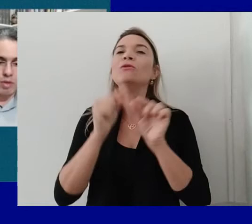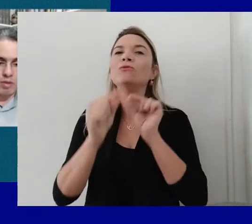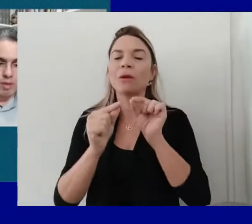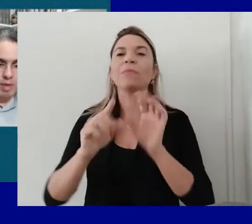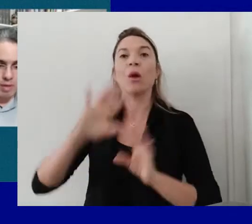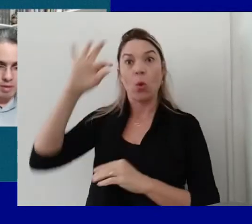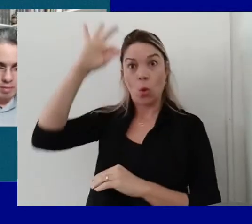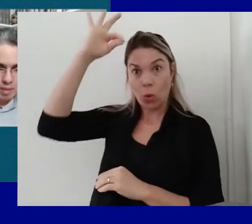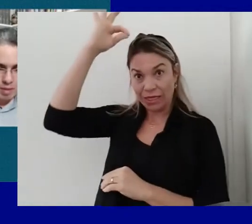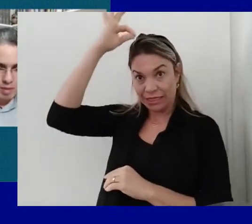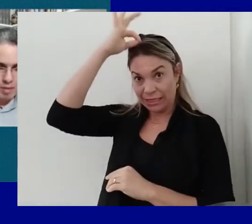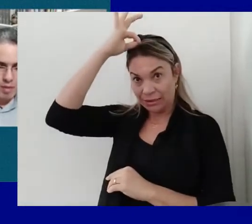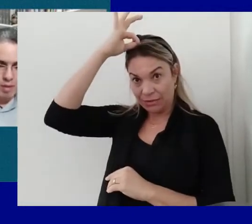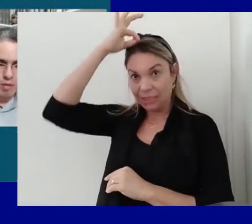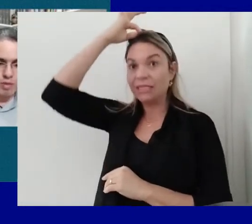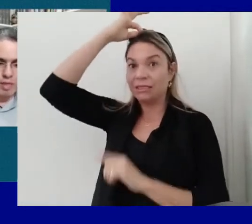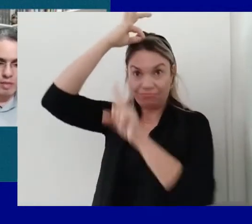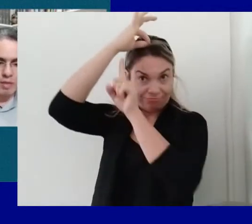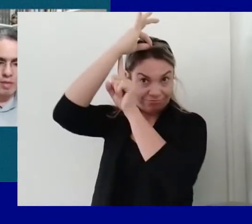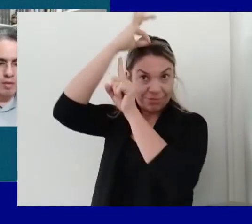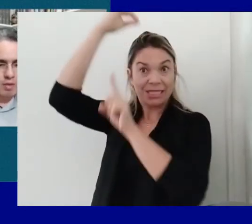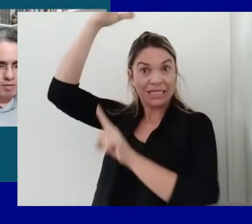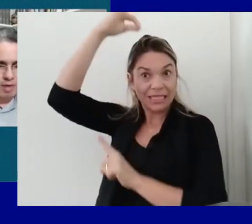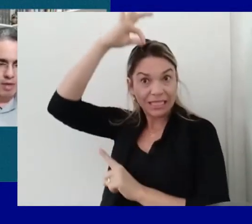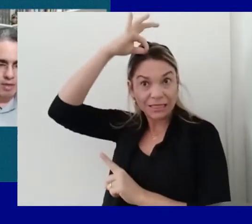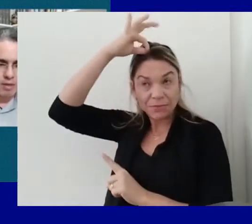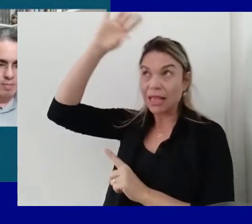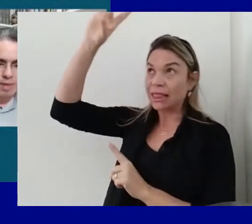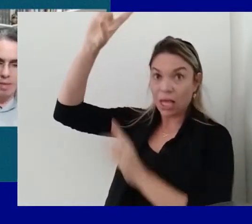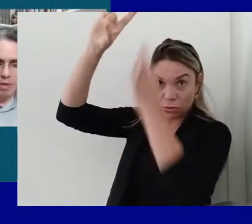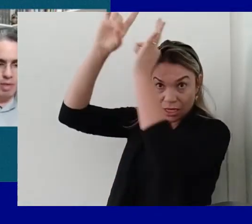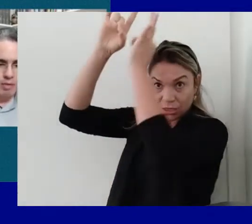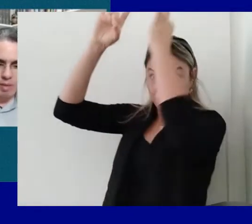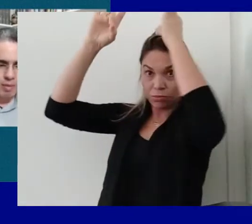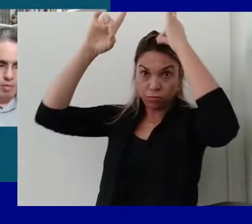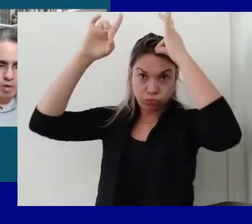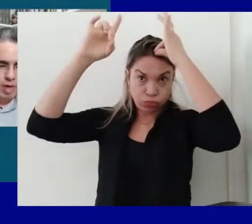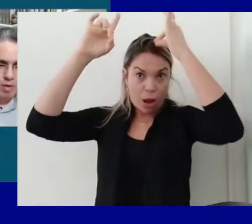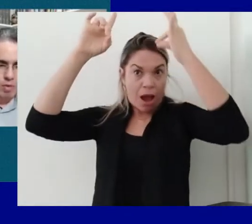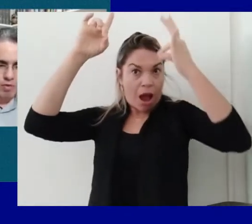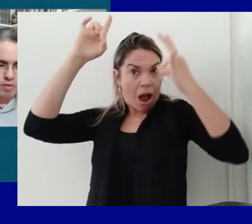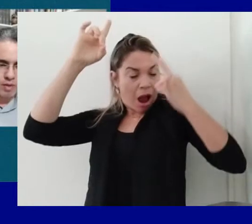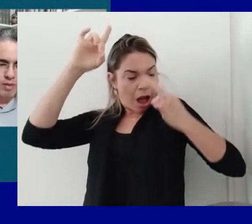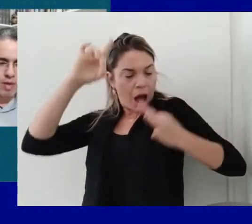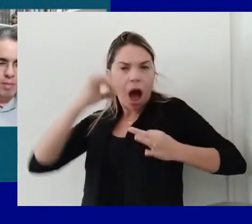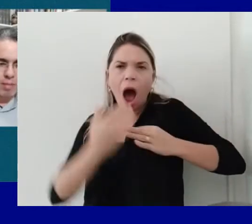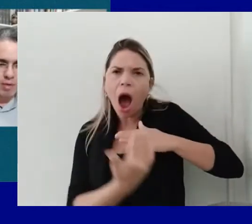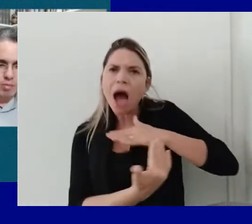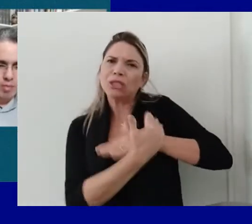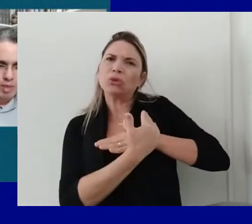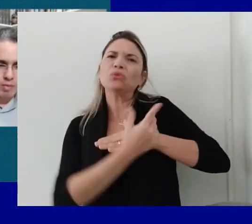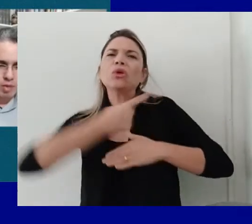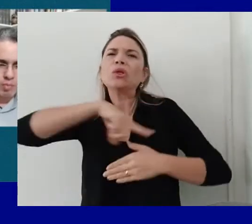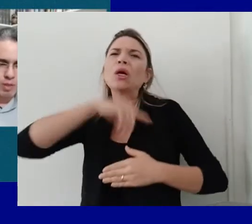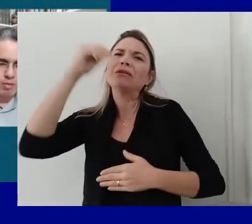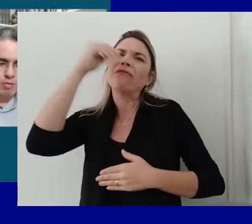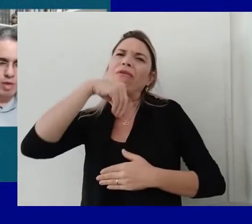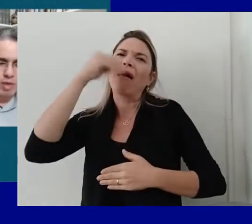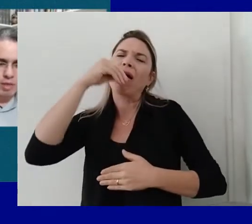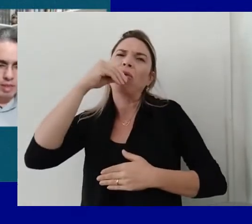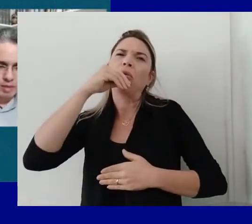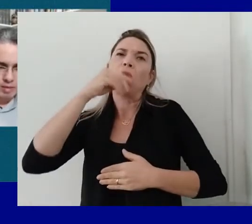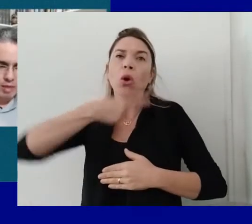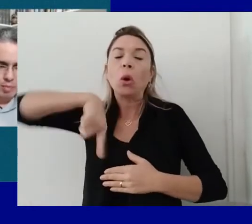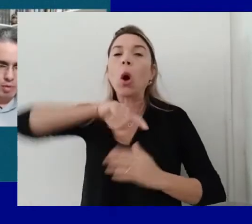Espírito, semelhantemente, nos assiste em nossa fraqueza, porque não sabemos orar como convém, mas o mesmo